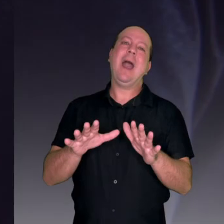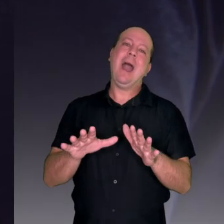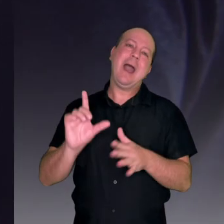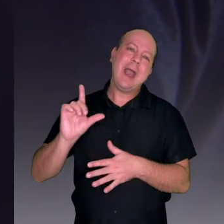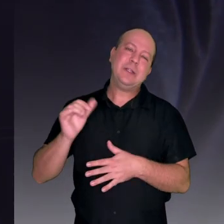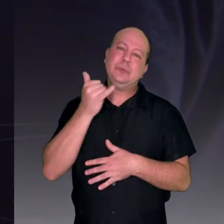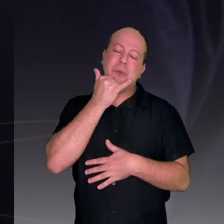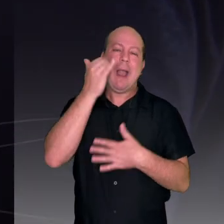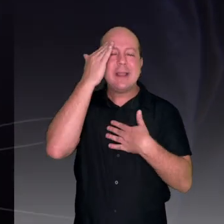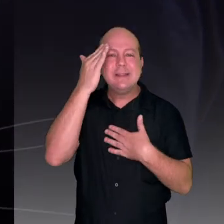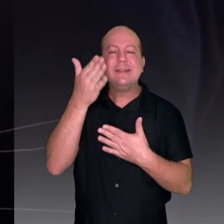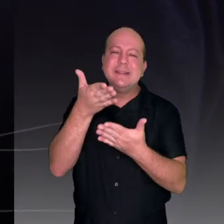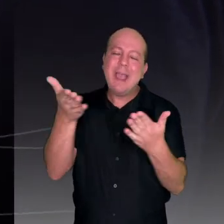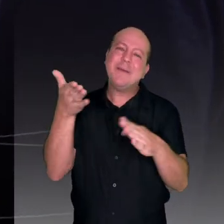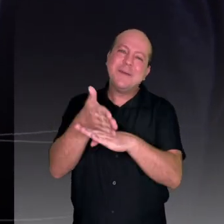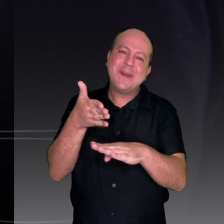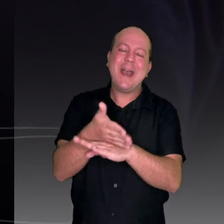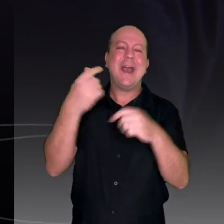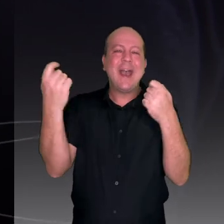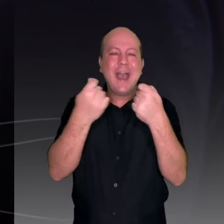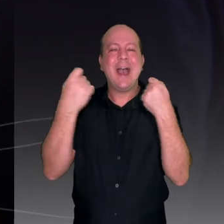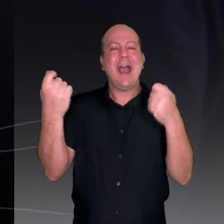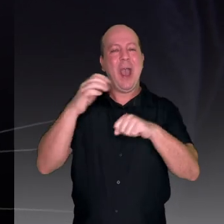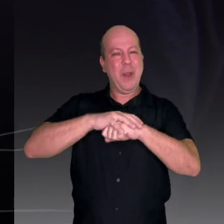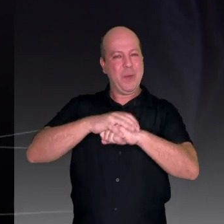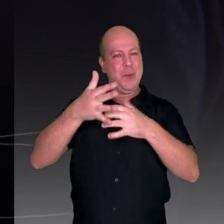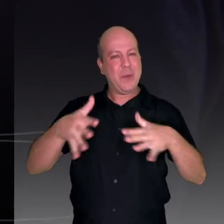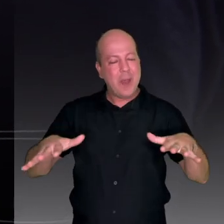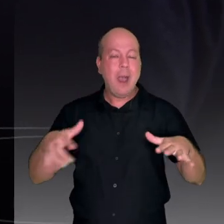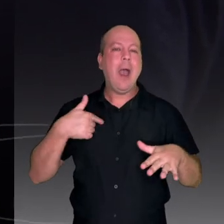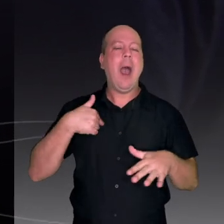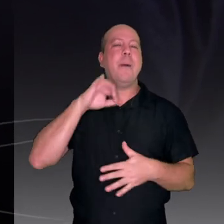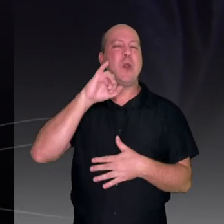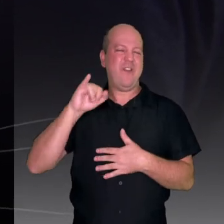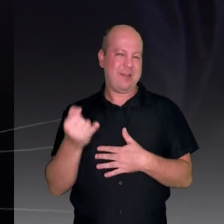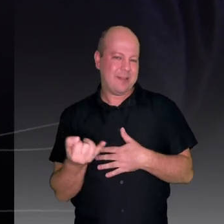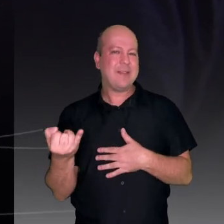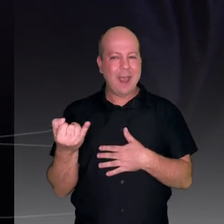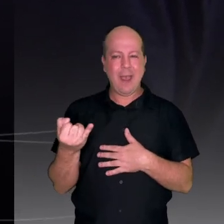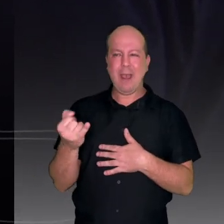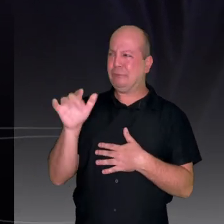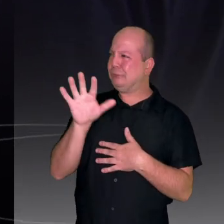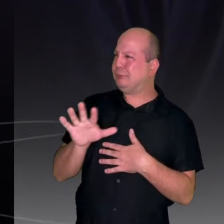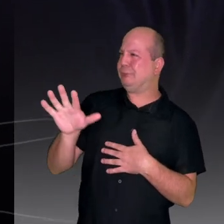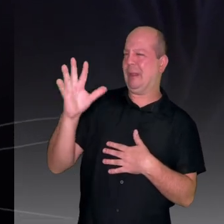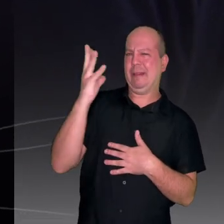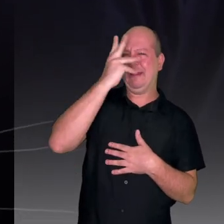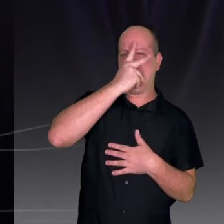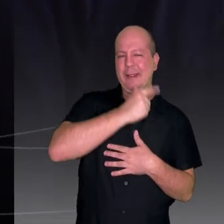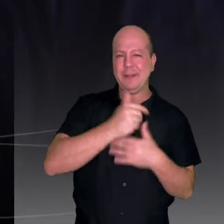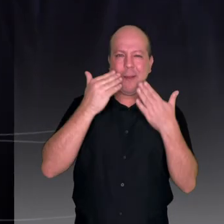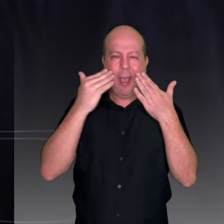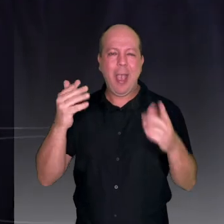Fábio, antes de mais nada, eu queria te agradecer pela participação no Festival de Artes e Saberes das Águas. E eu queria aproveitar que a gente está nesse cenário